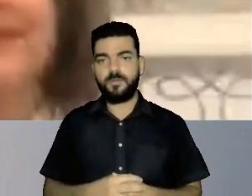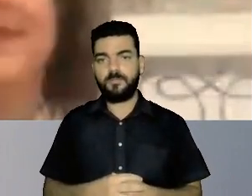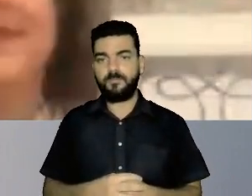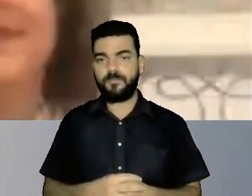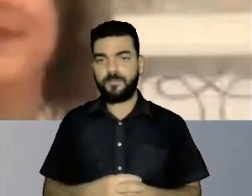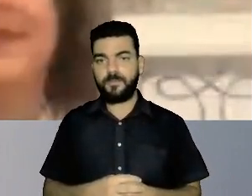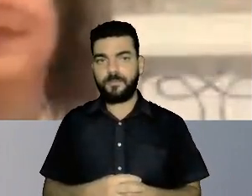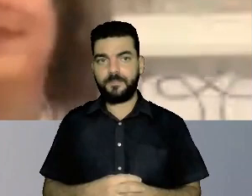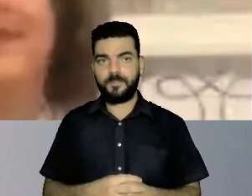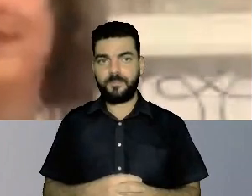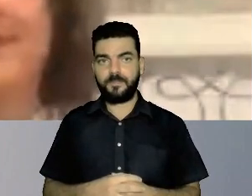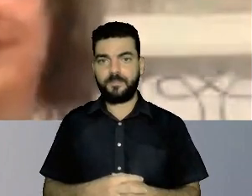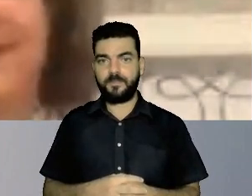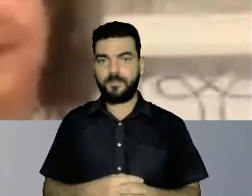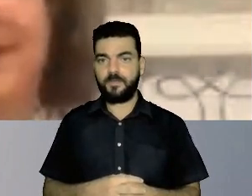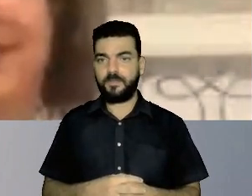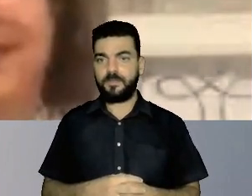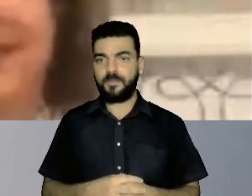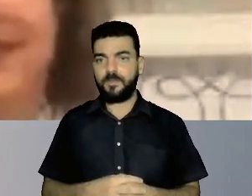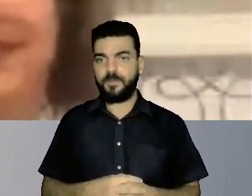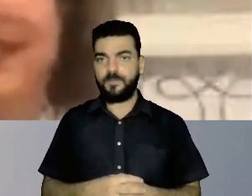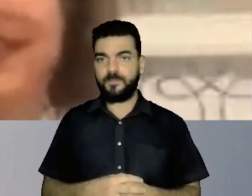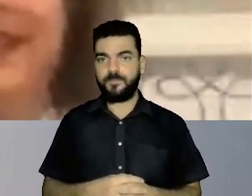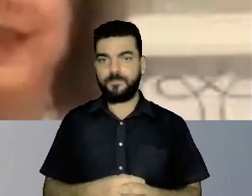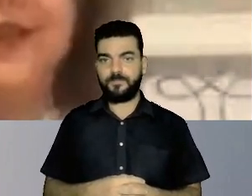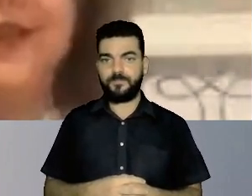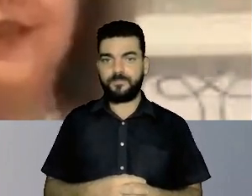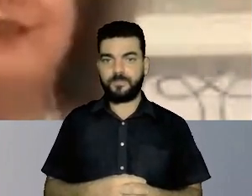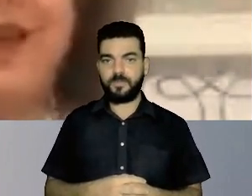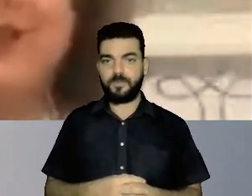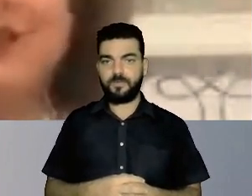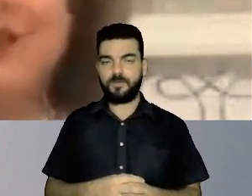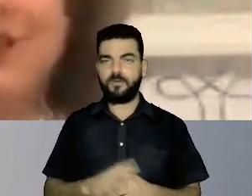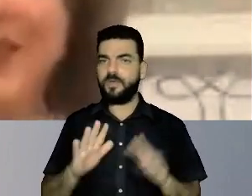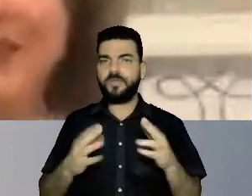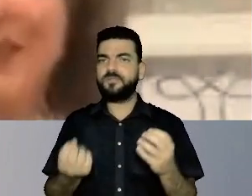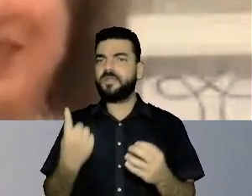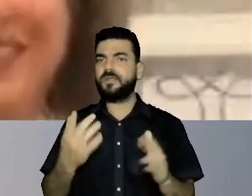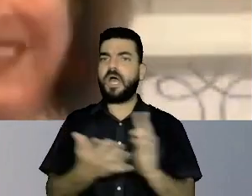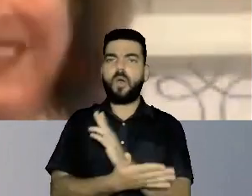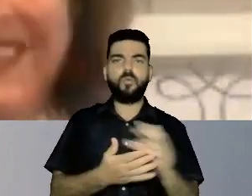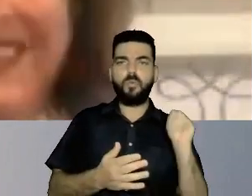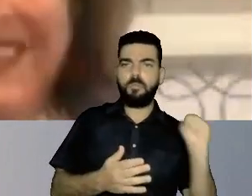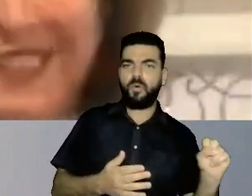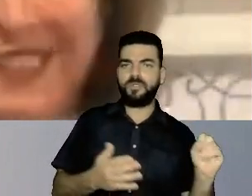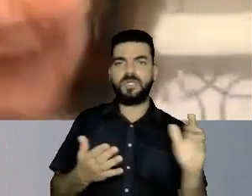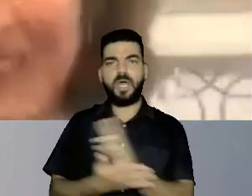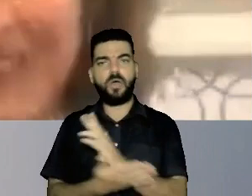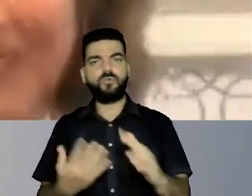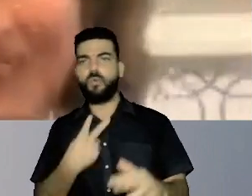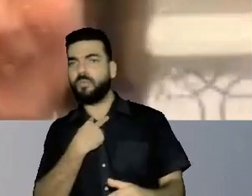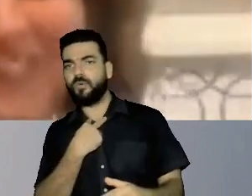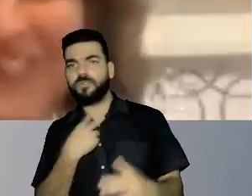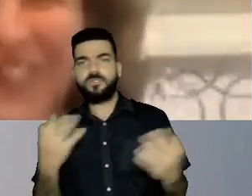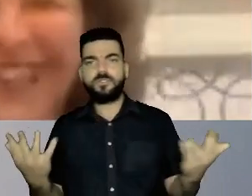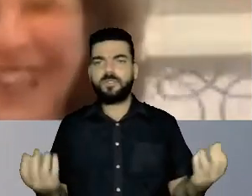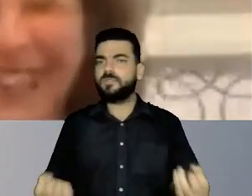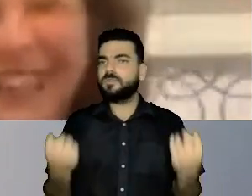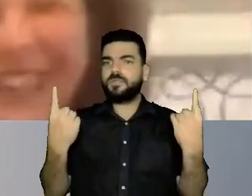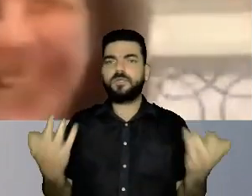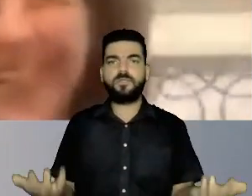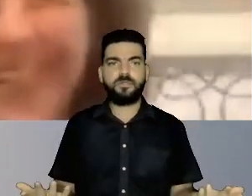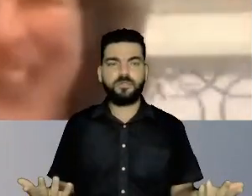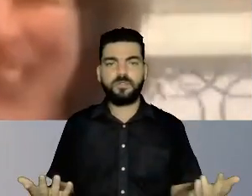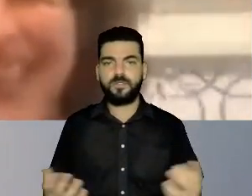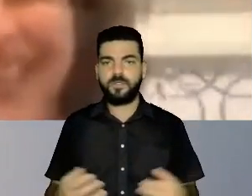mulheres têm que usar brincos? Alguém quer responder? Eu já posso responder. Não, as mulheres não têm que usar